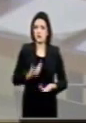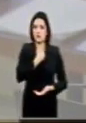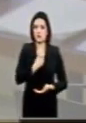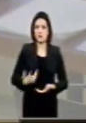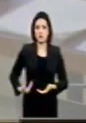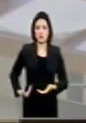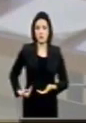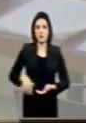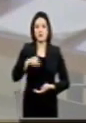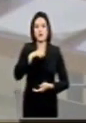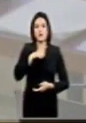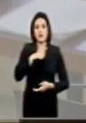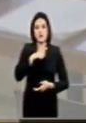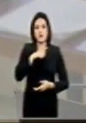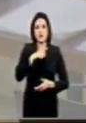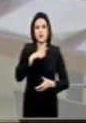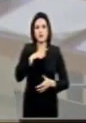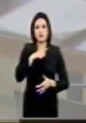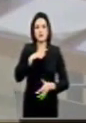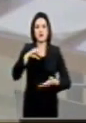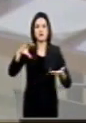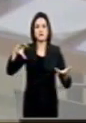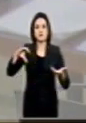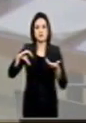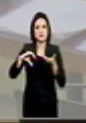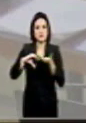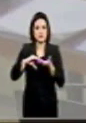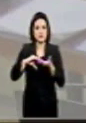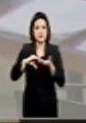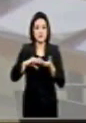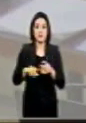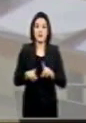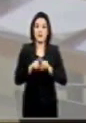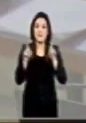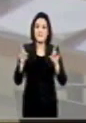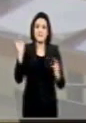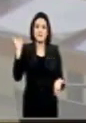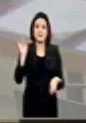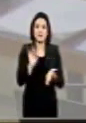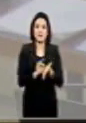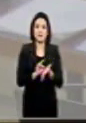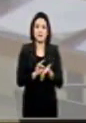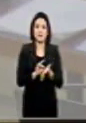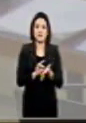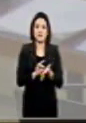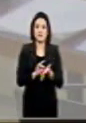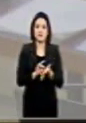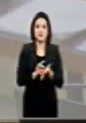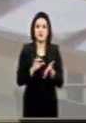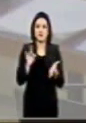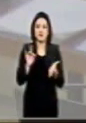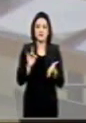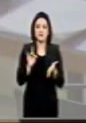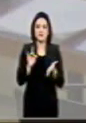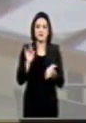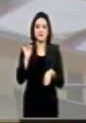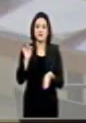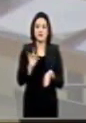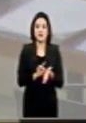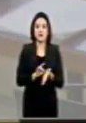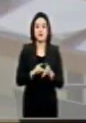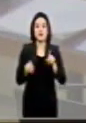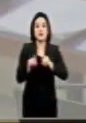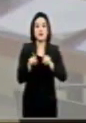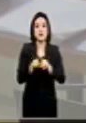função pública nas casas legislativas. Na realidade, a opção constitucional pela adoção da prerrogativa